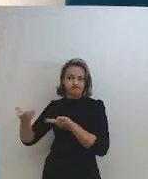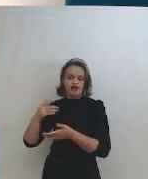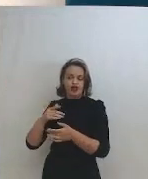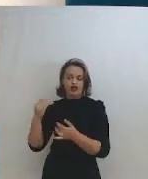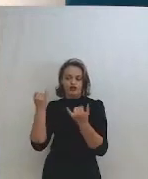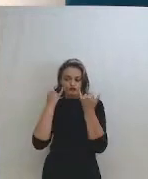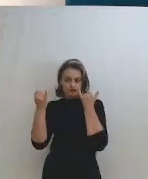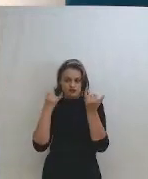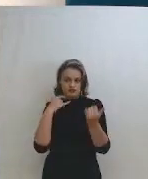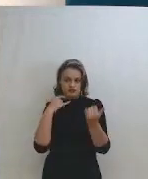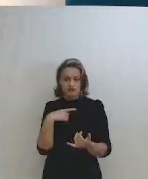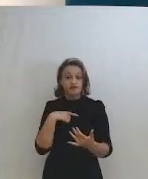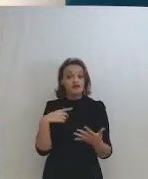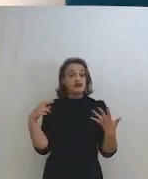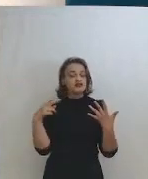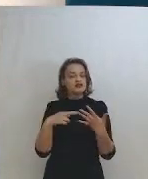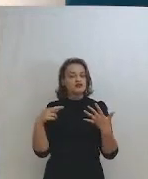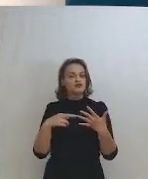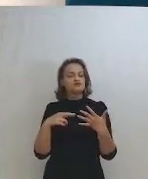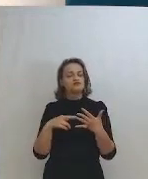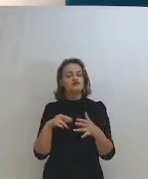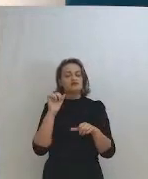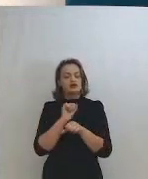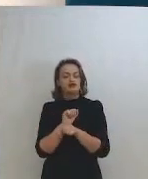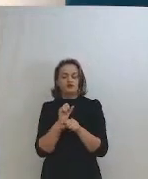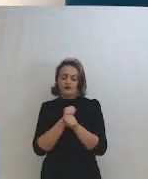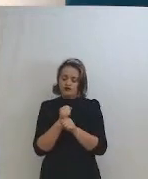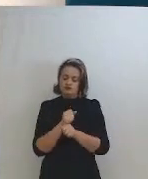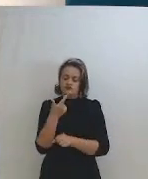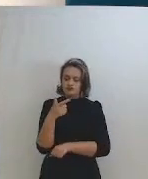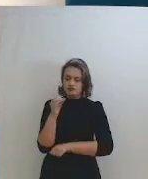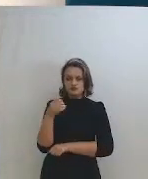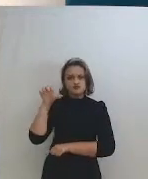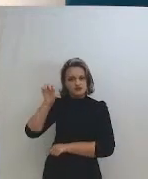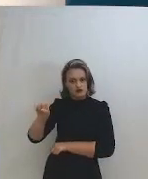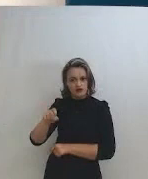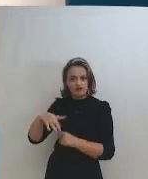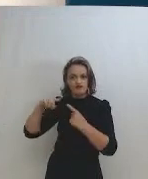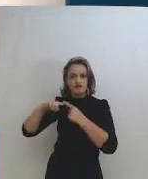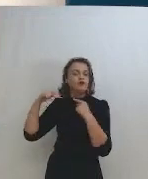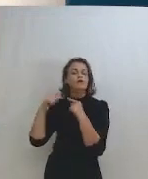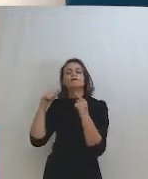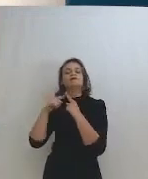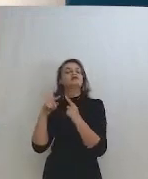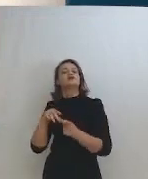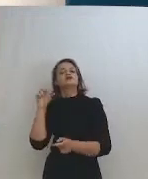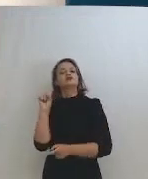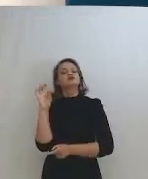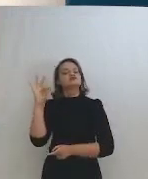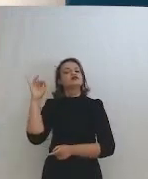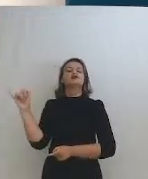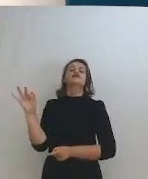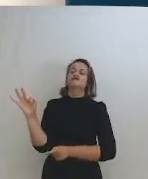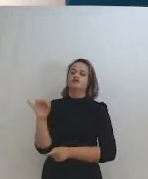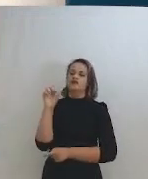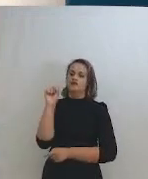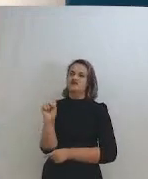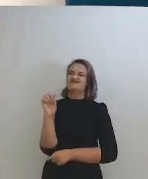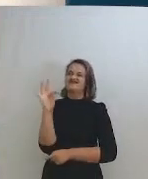desde 2018 e veio para adequar ao precedente do Supremo Tribunal Federal, do